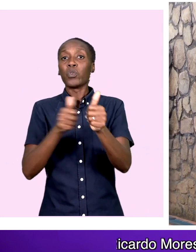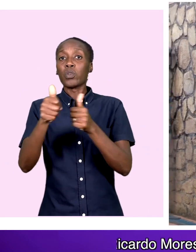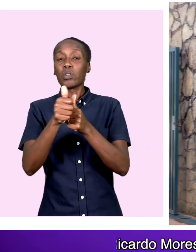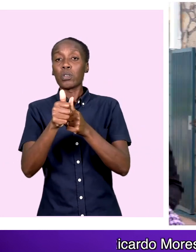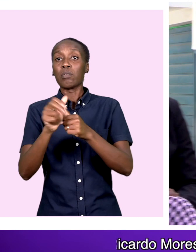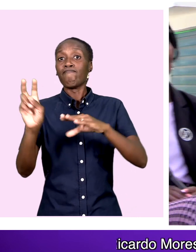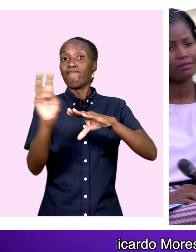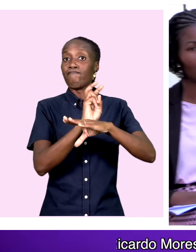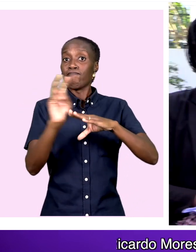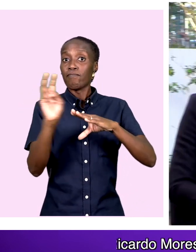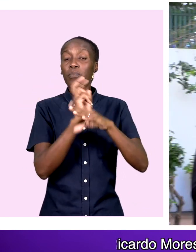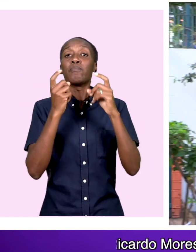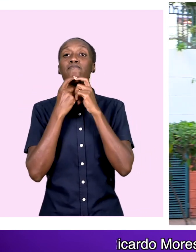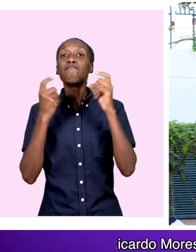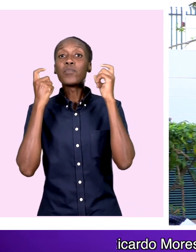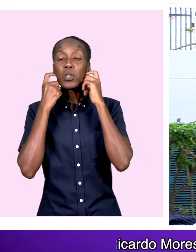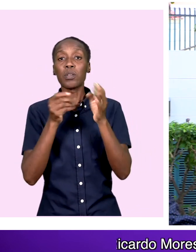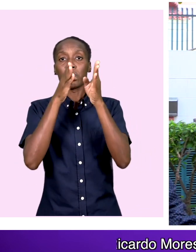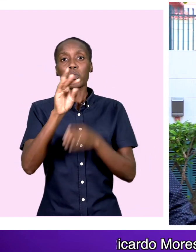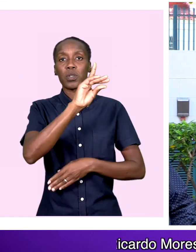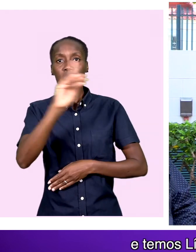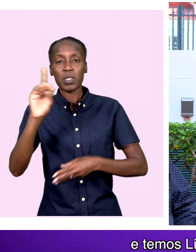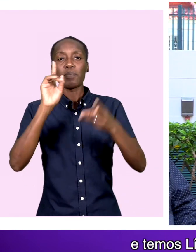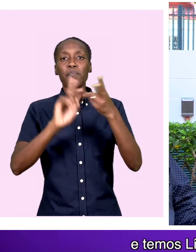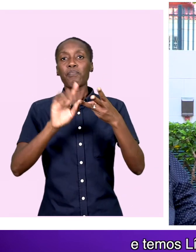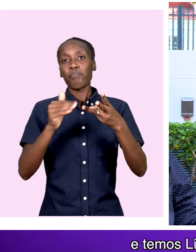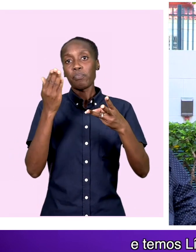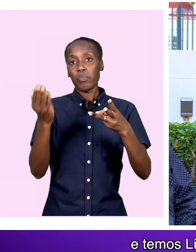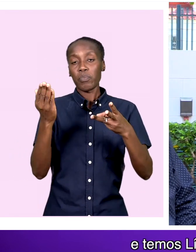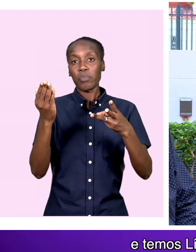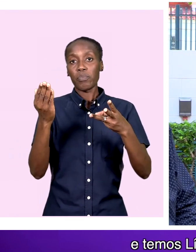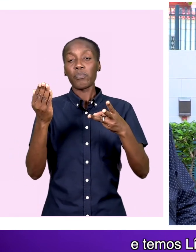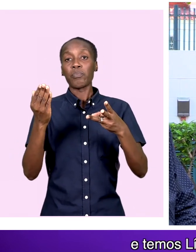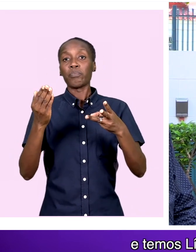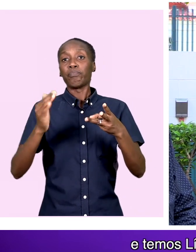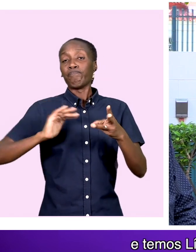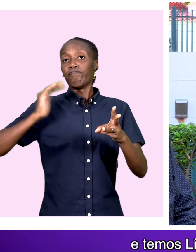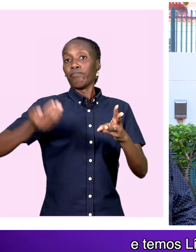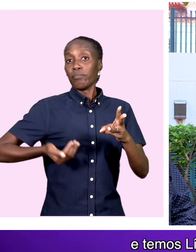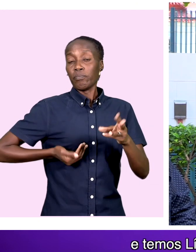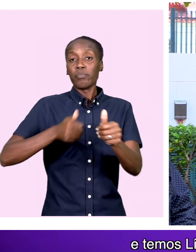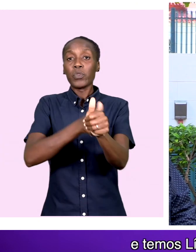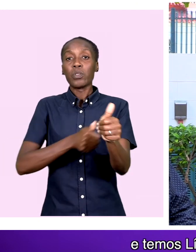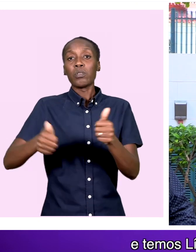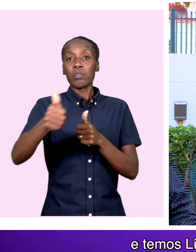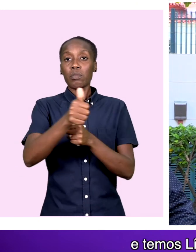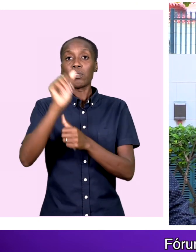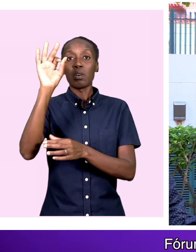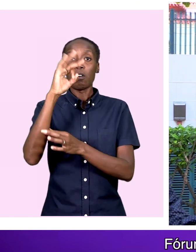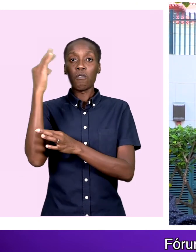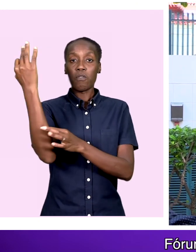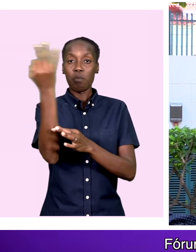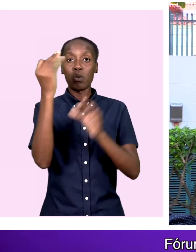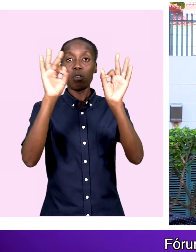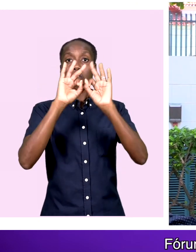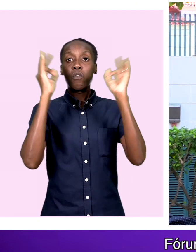o Observatório Moçambicano para a Pessoa com Deficiência, e Lígia Matimbe, que ela representa o FAMOD, Fórum